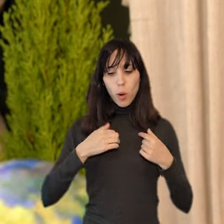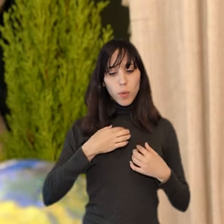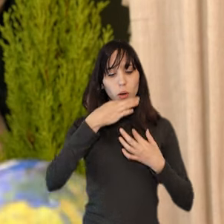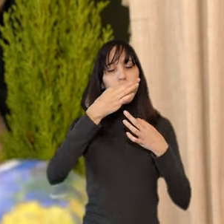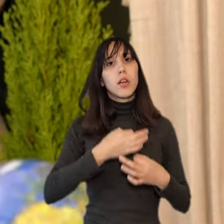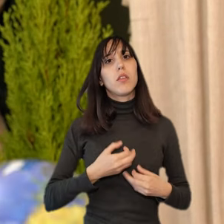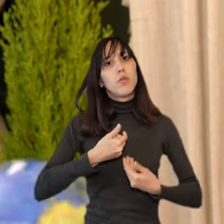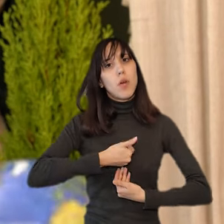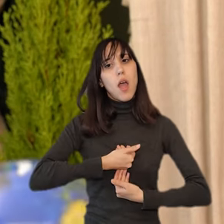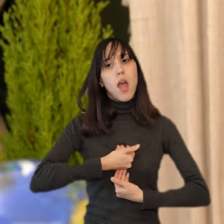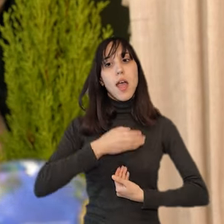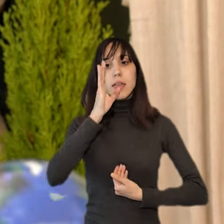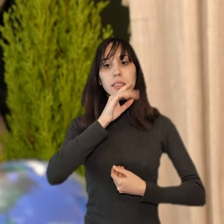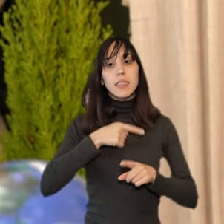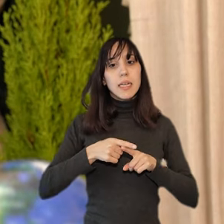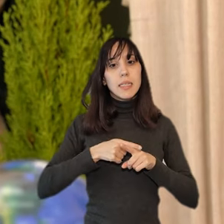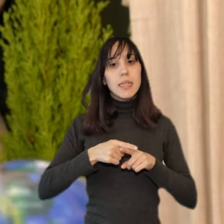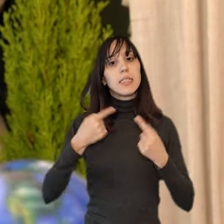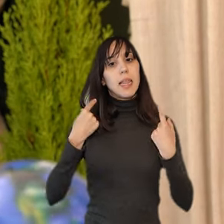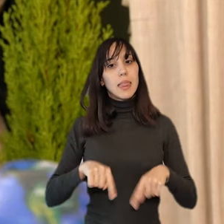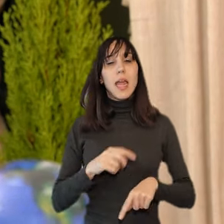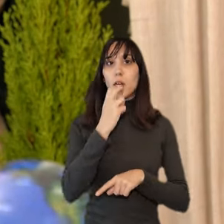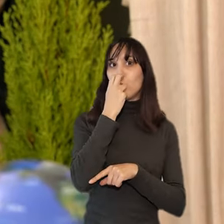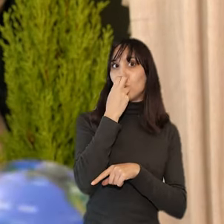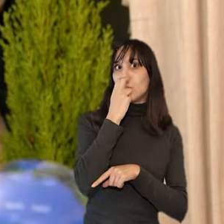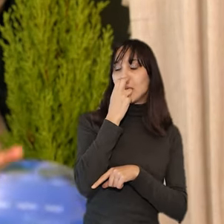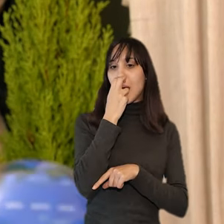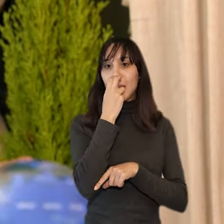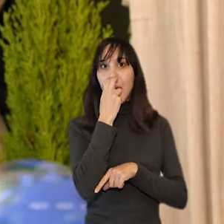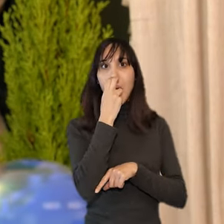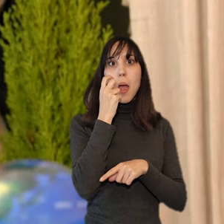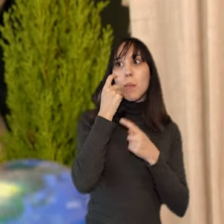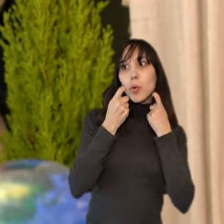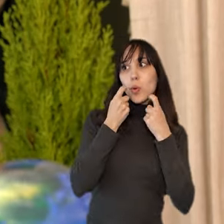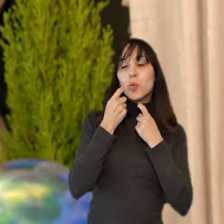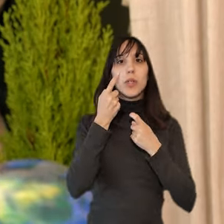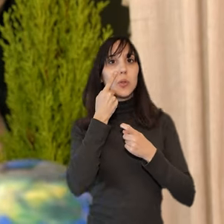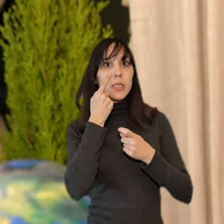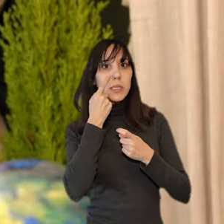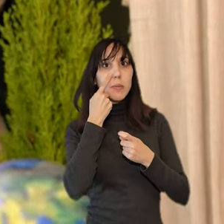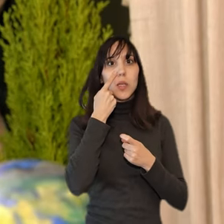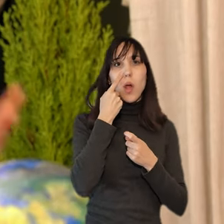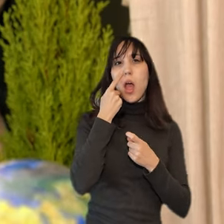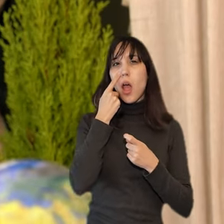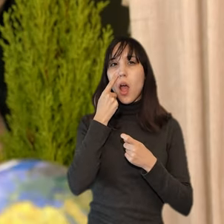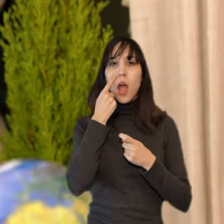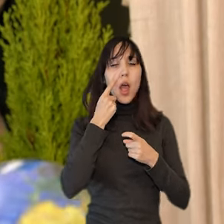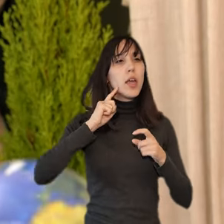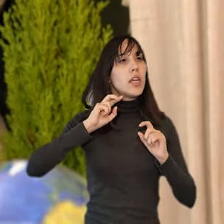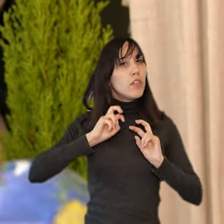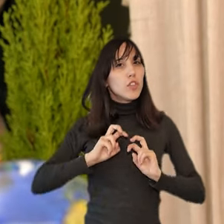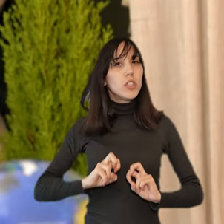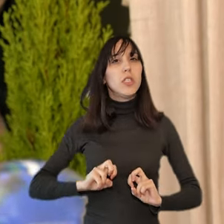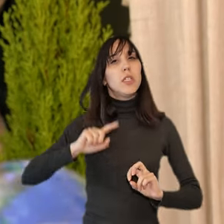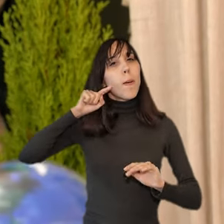eh se ele se interessa pelas coisas tem essa curiosidade vai vai à procura do conhecimento não é e investiga e